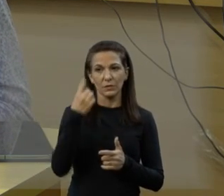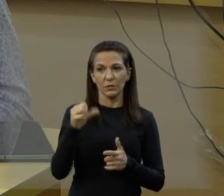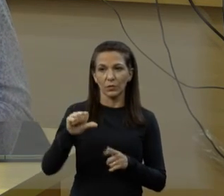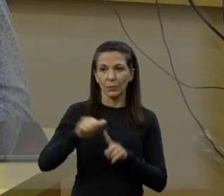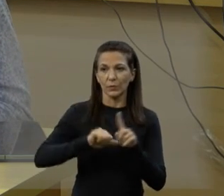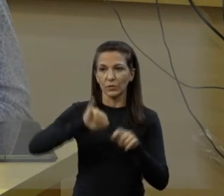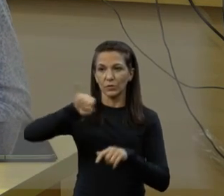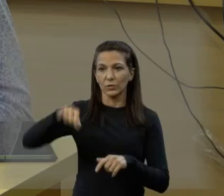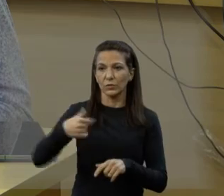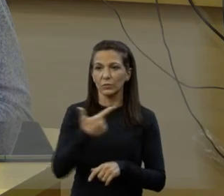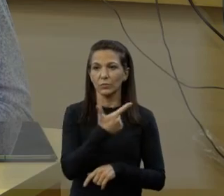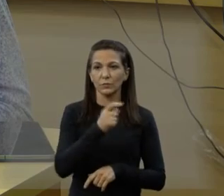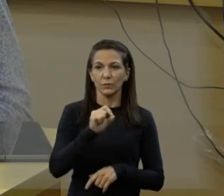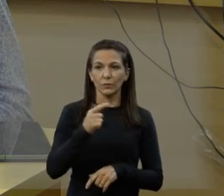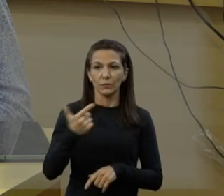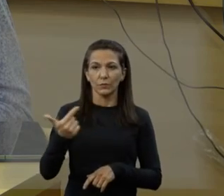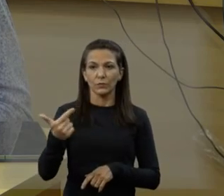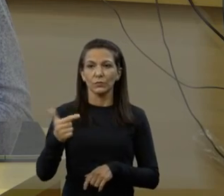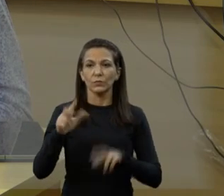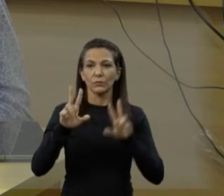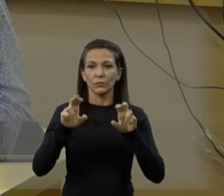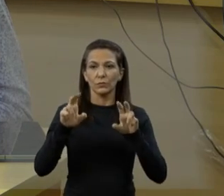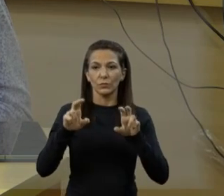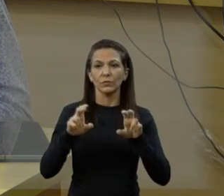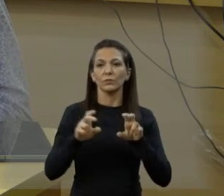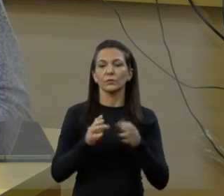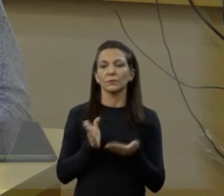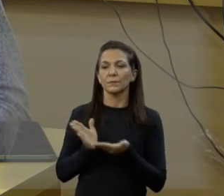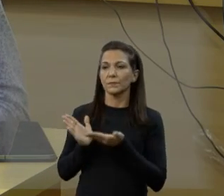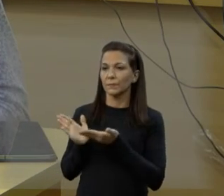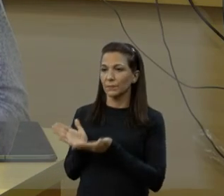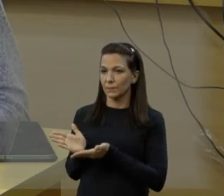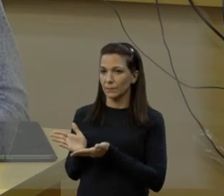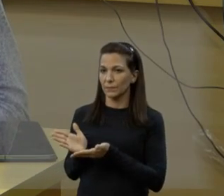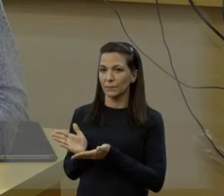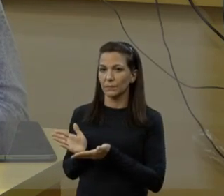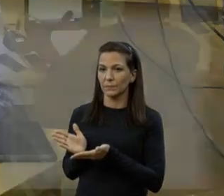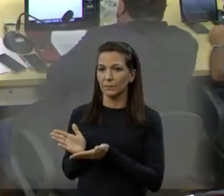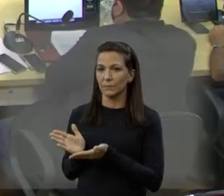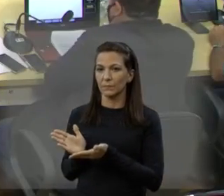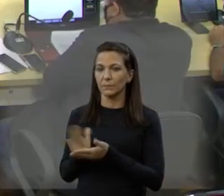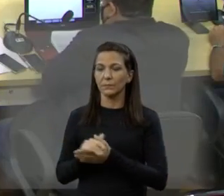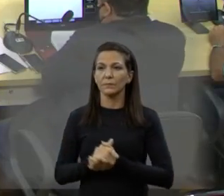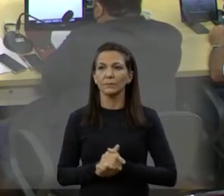19 de janeiro de 2022 intitulado a tríplice perda